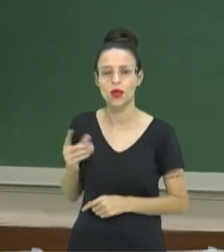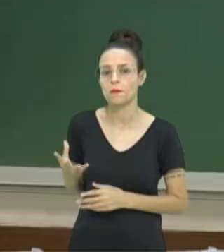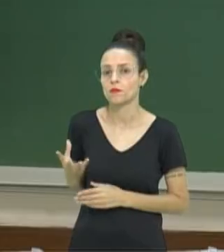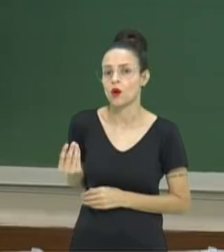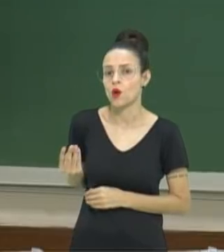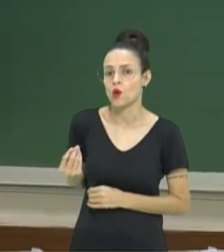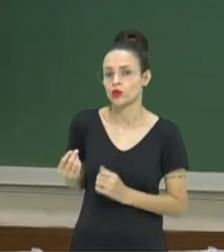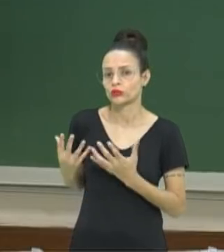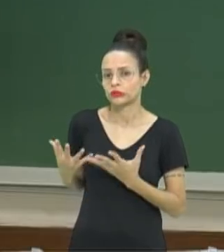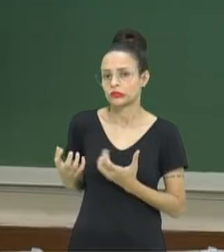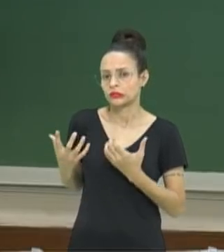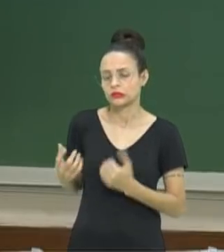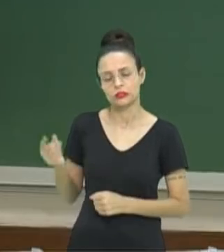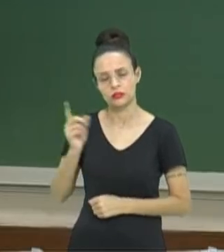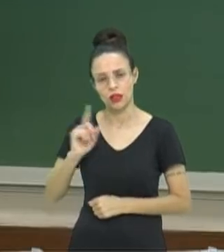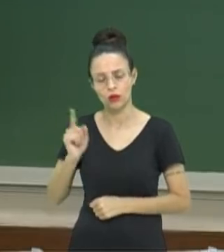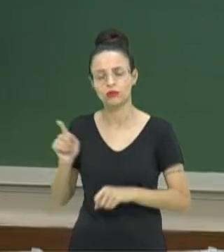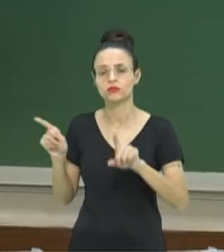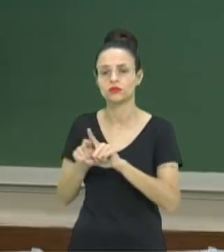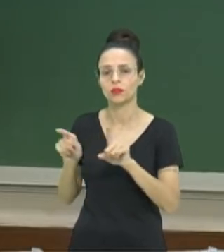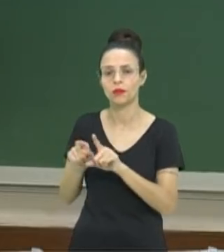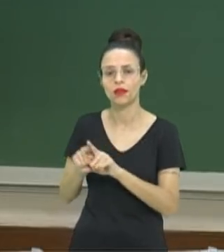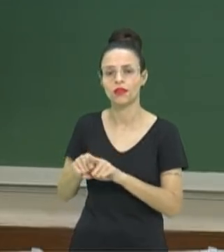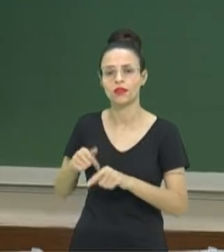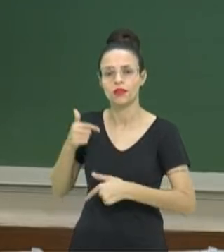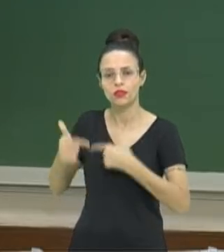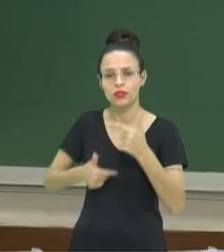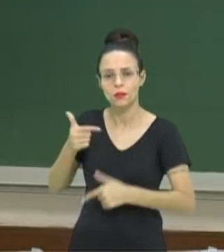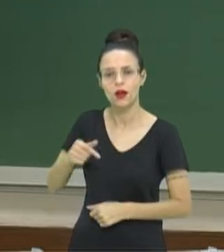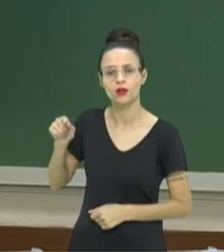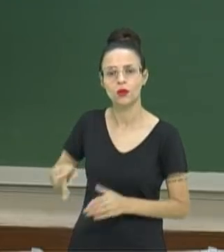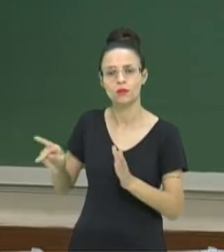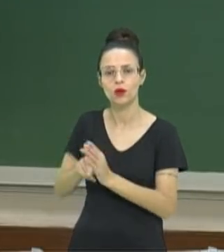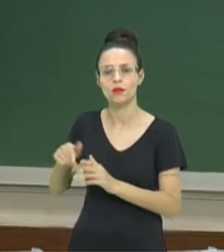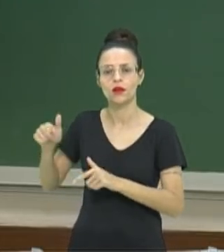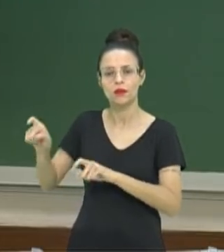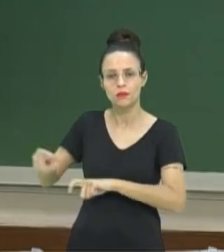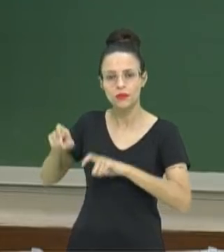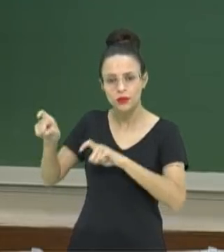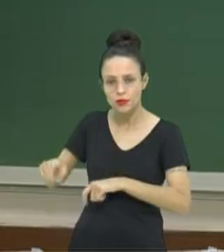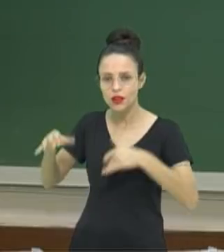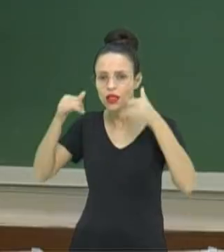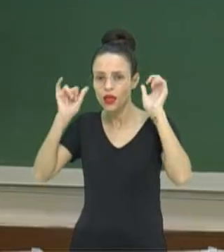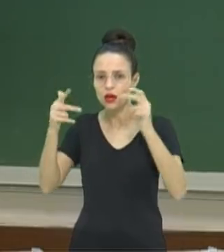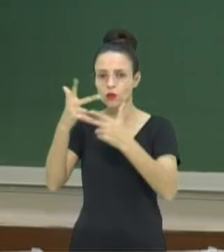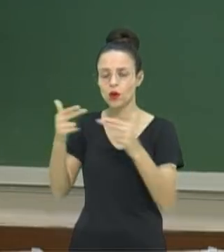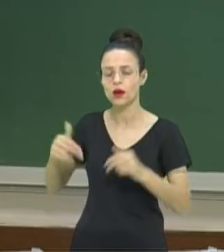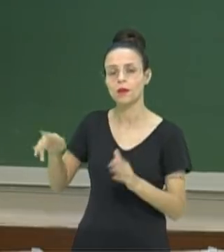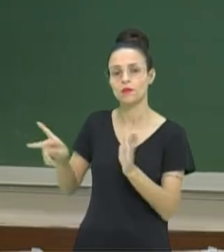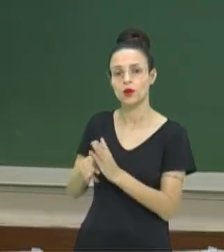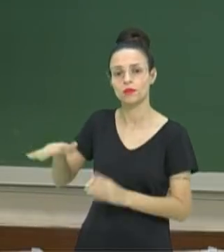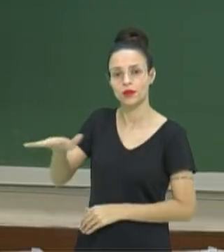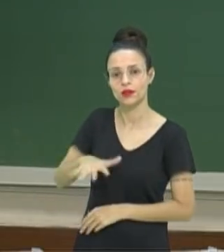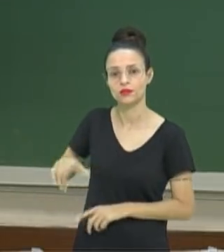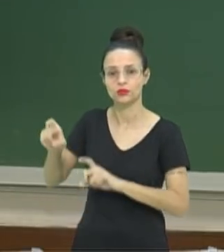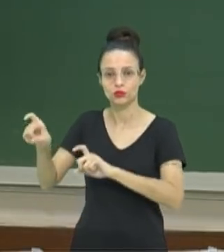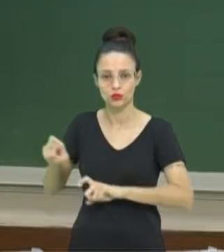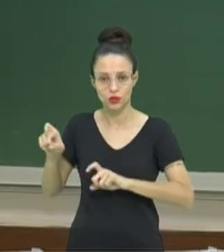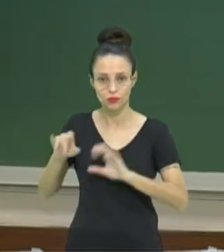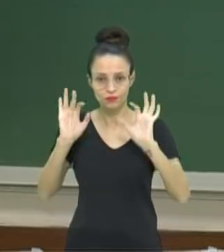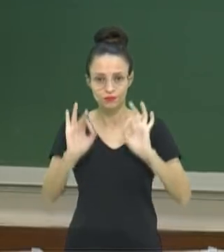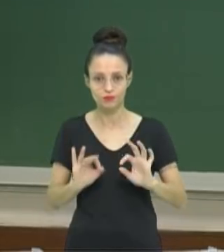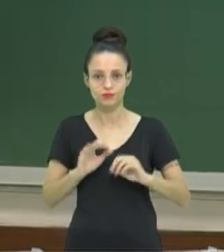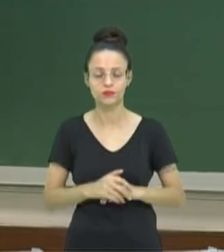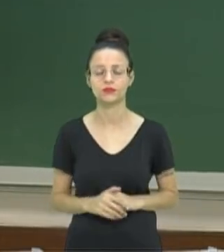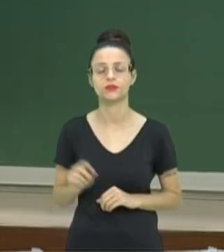população concentrada, né? E que tem as atividades primárias ali, como agricultura, pecuária, de espaço rural,